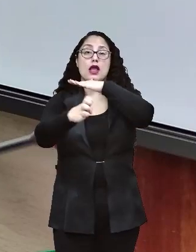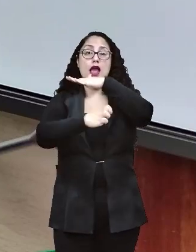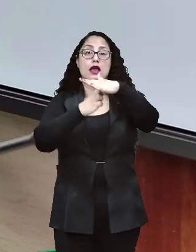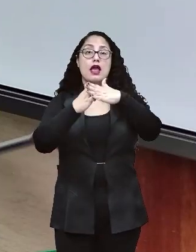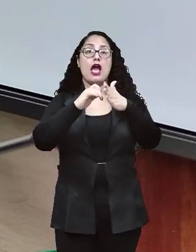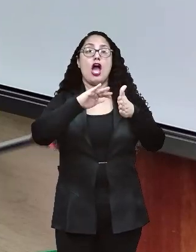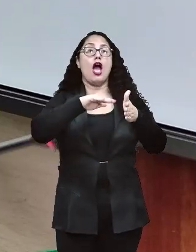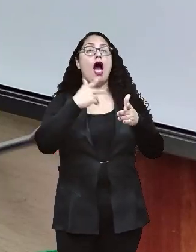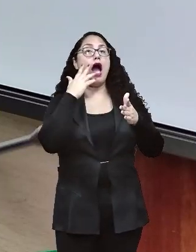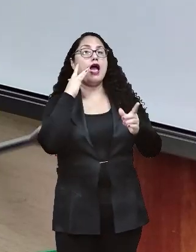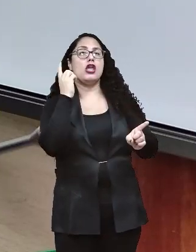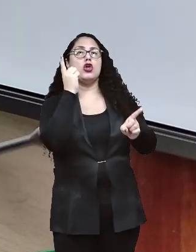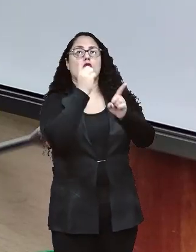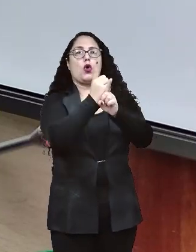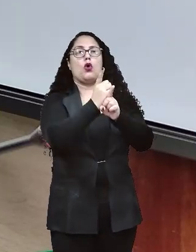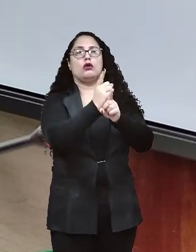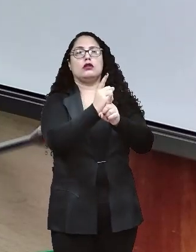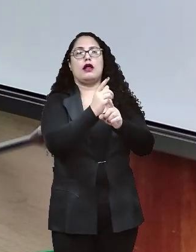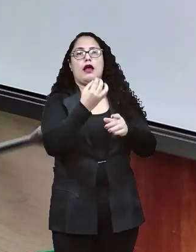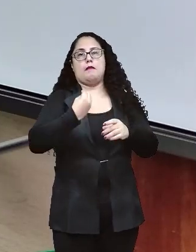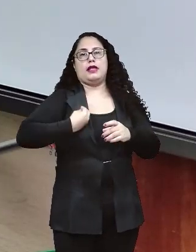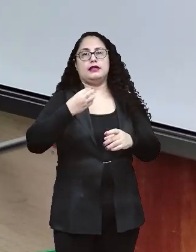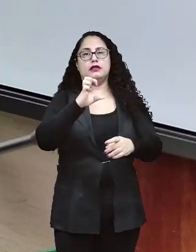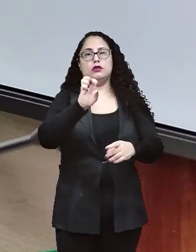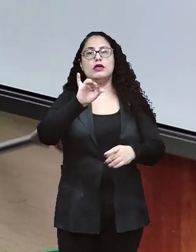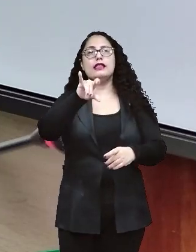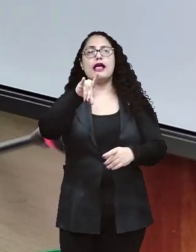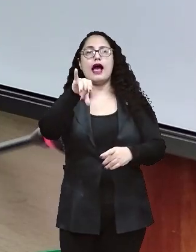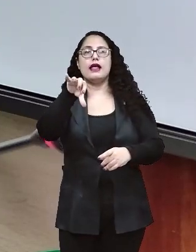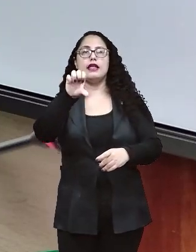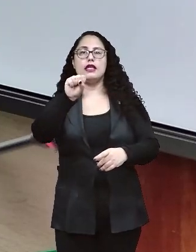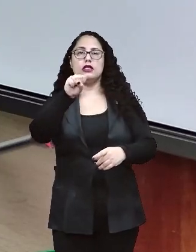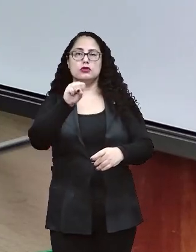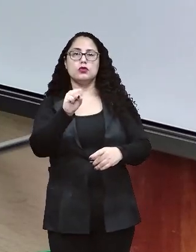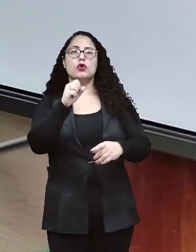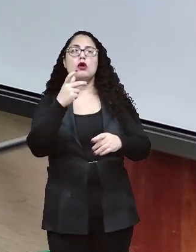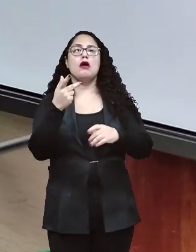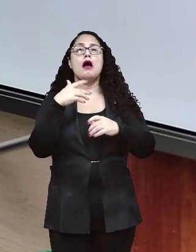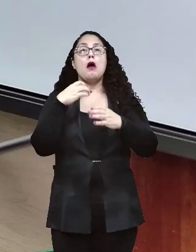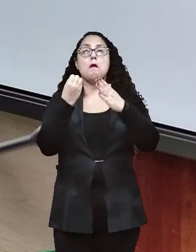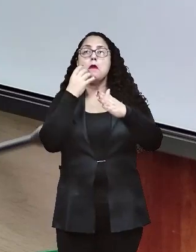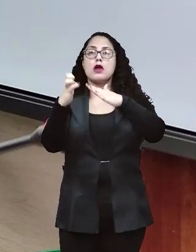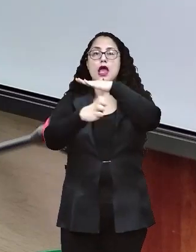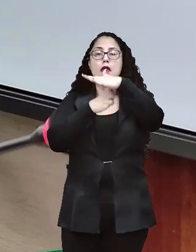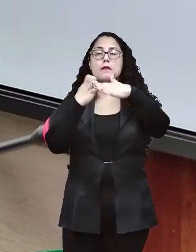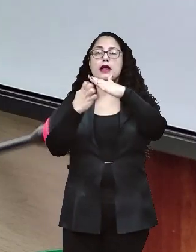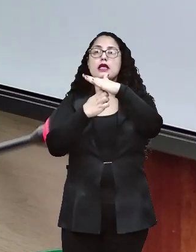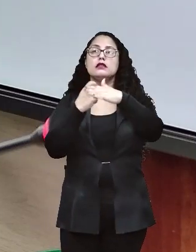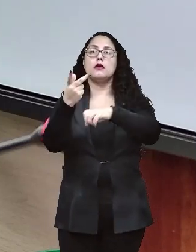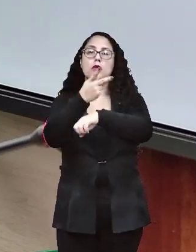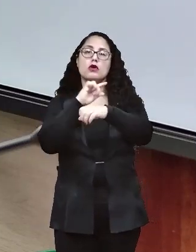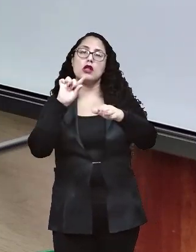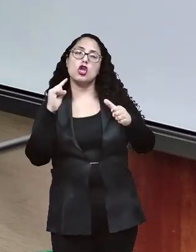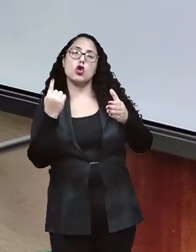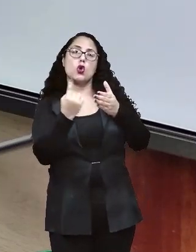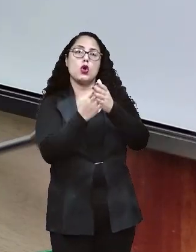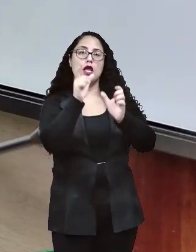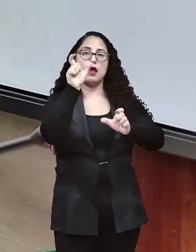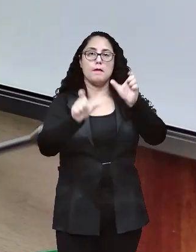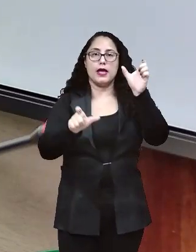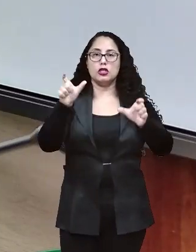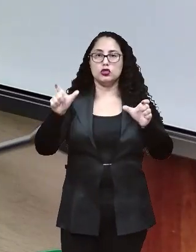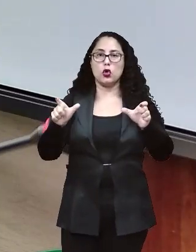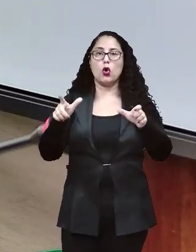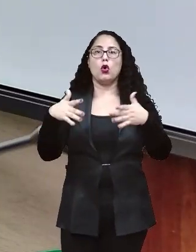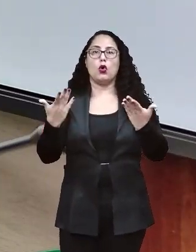presença do etarismo ali, isso, né? Então, que bom que as empresas estão buscando, né, formas de incluir as pessoas, porque nós estamos,